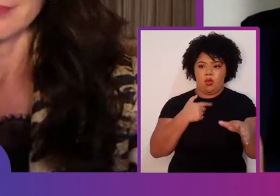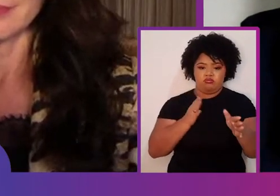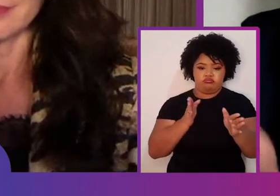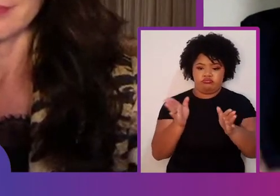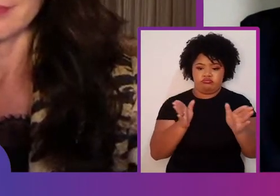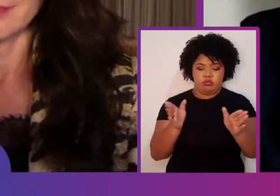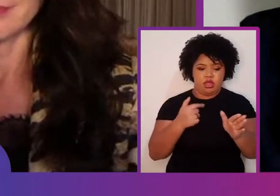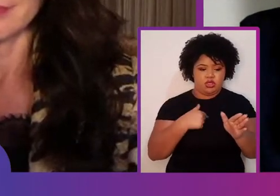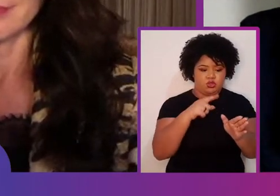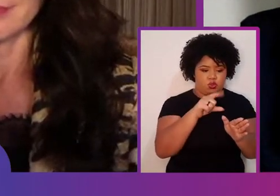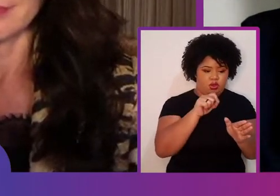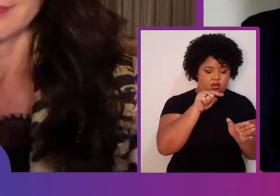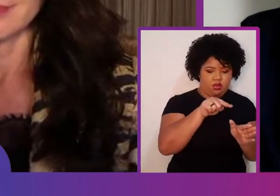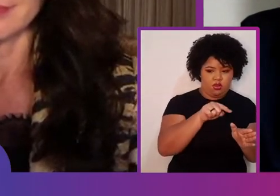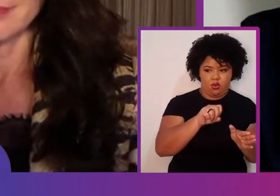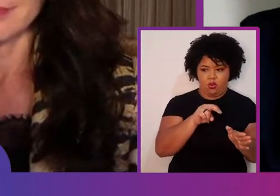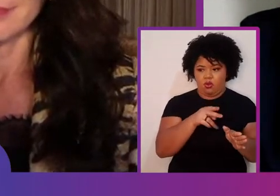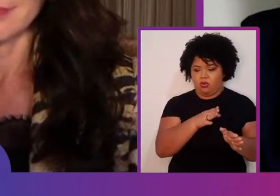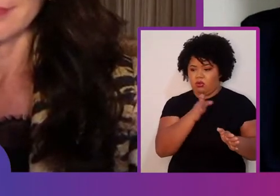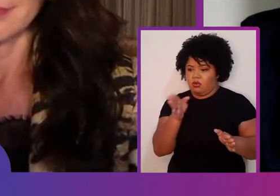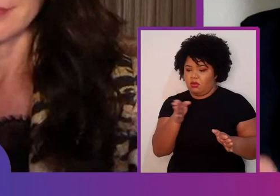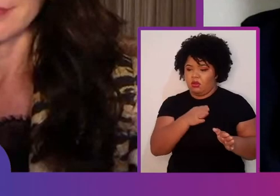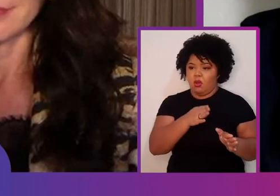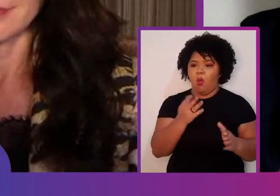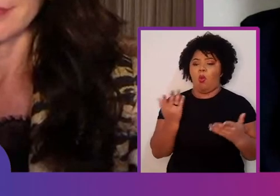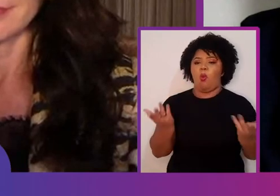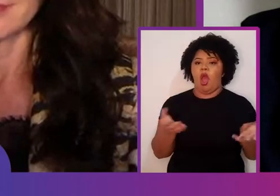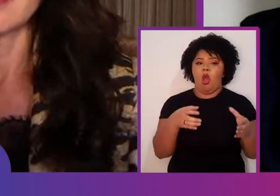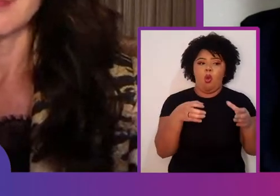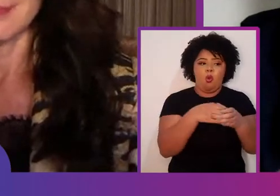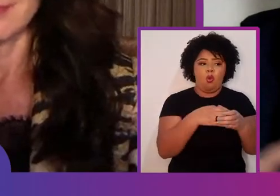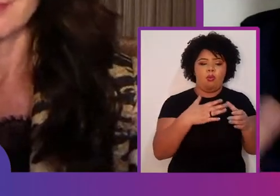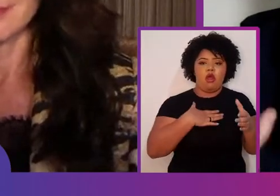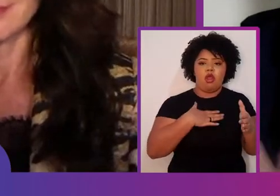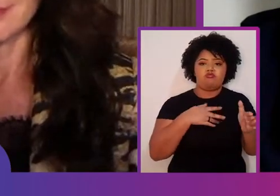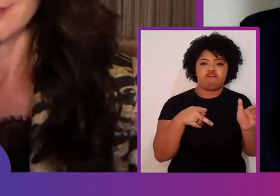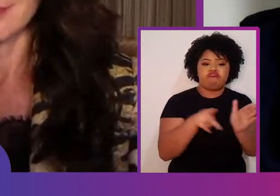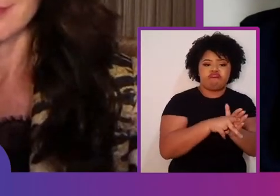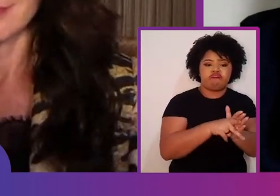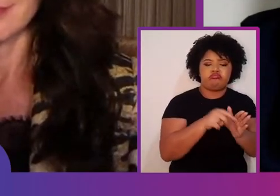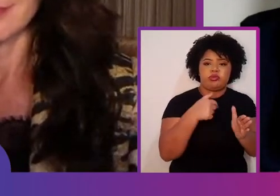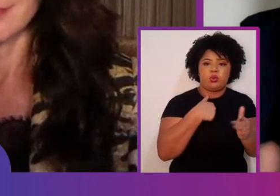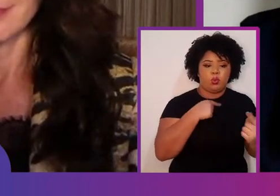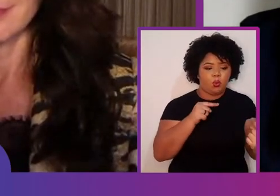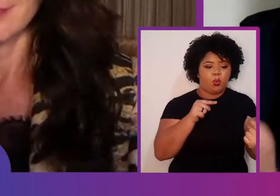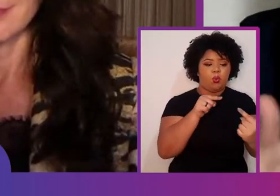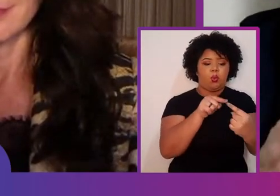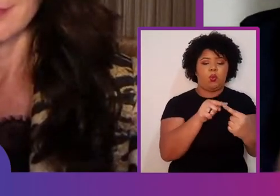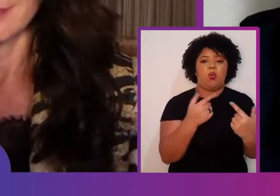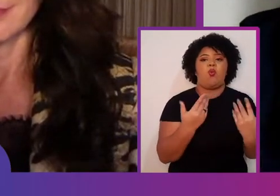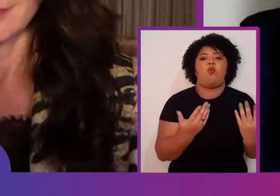de procurar o grupo de pertencimento, o grupo do qual eu encontro